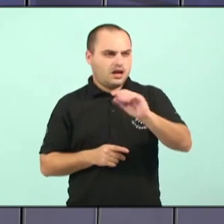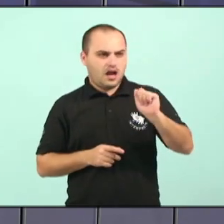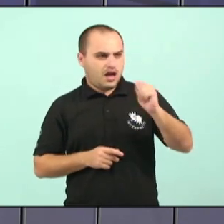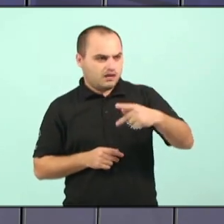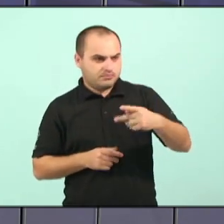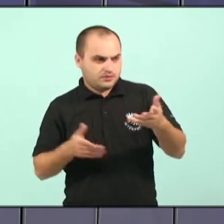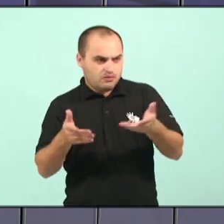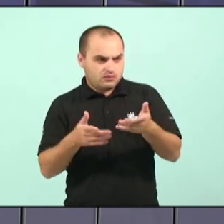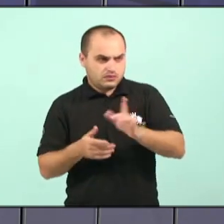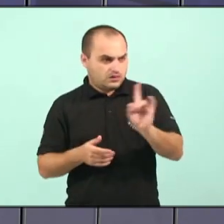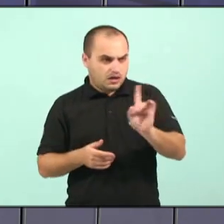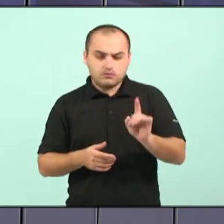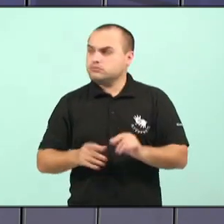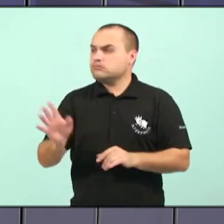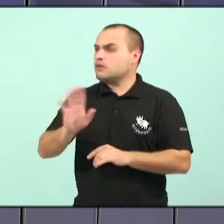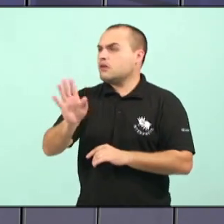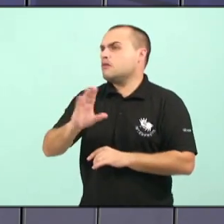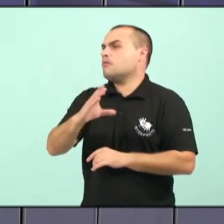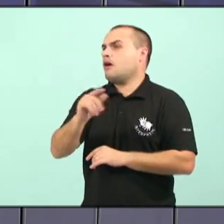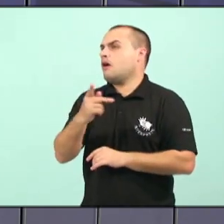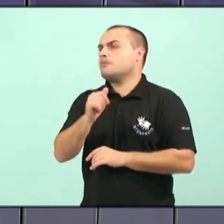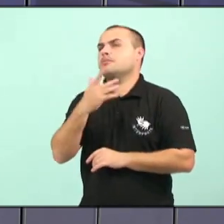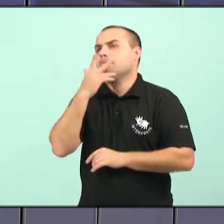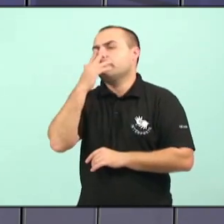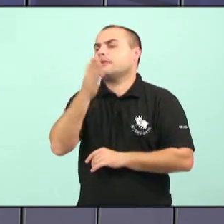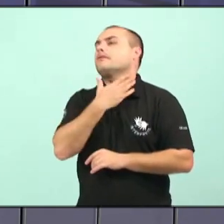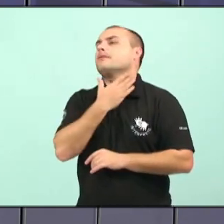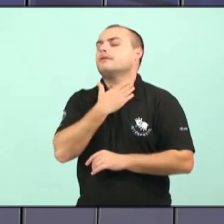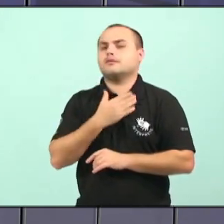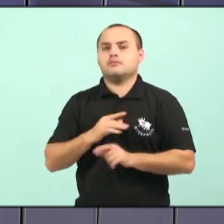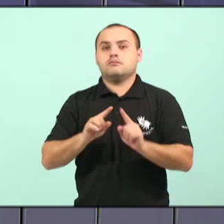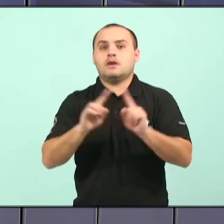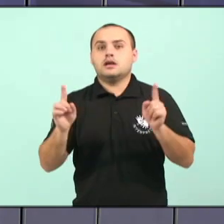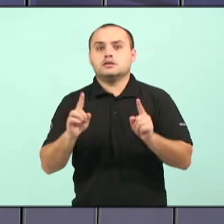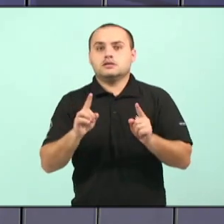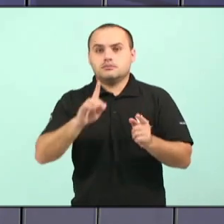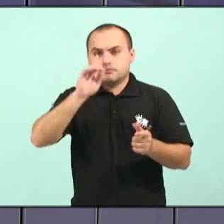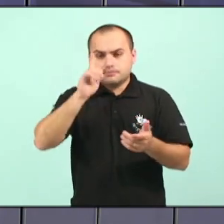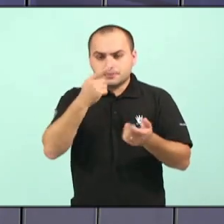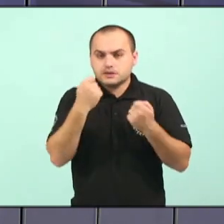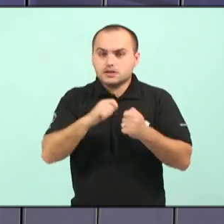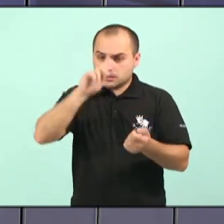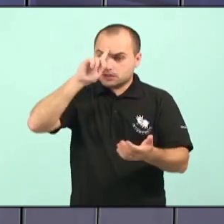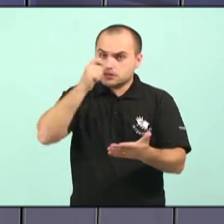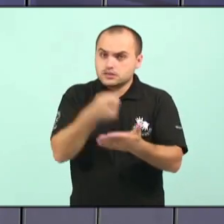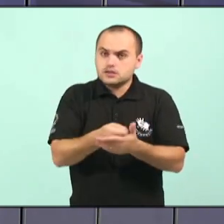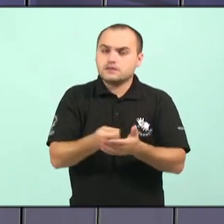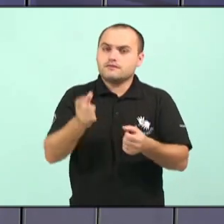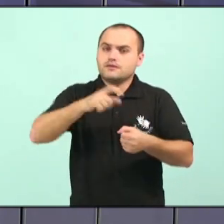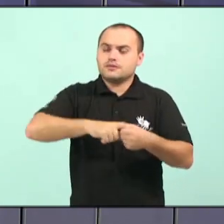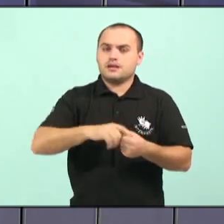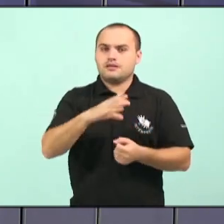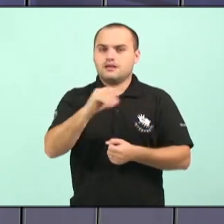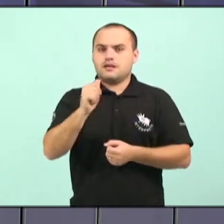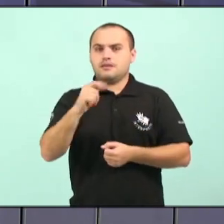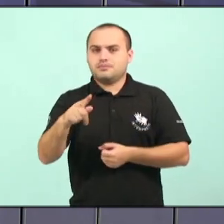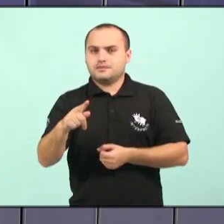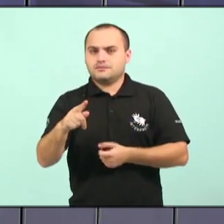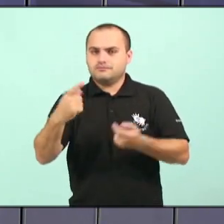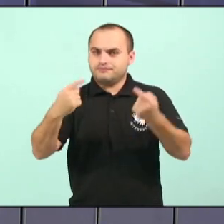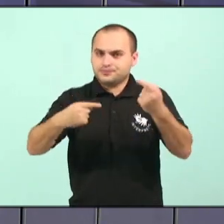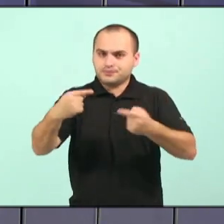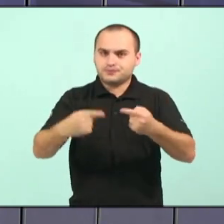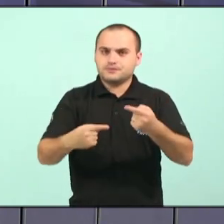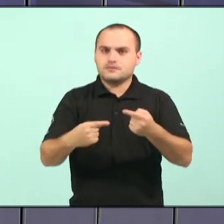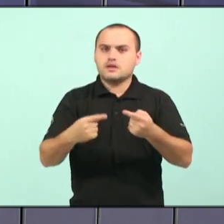para nada. Consultivo é para bater papo. Deliberativo decide. É isso que nós precisamos que ele volte. E é o CAP deliberativo que deveria